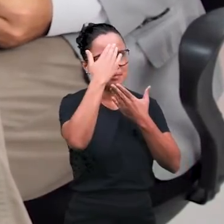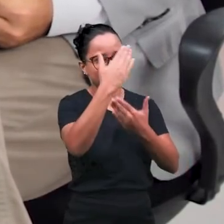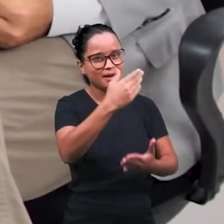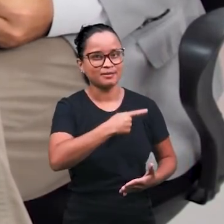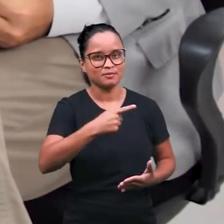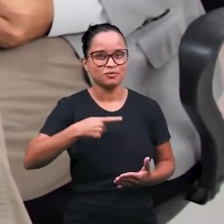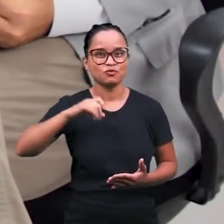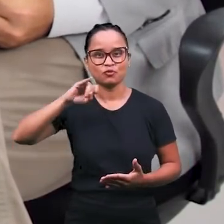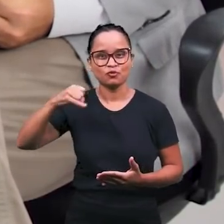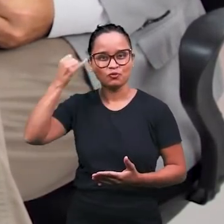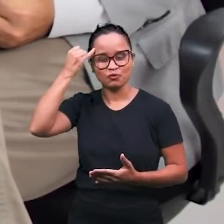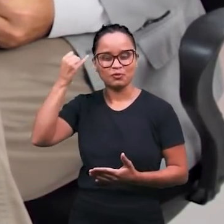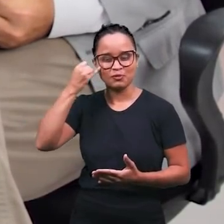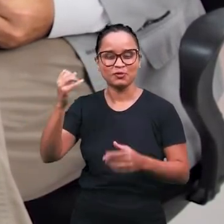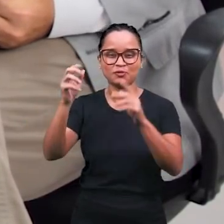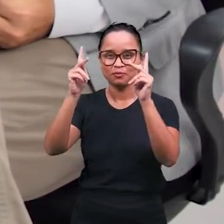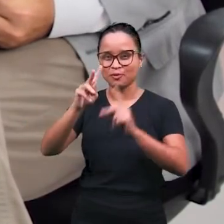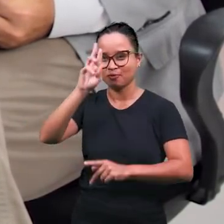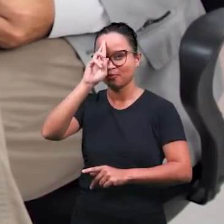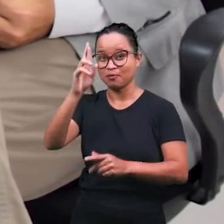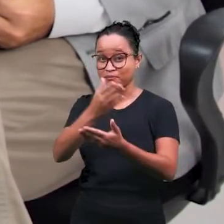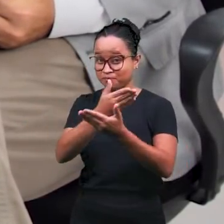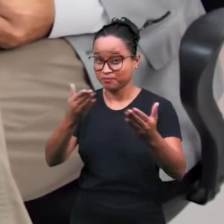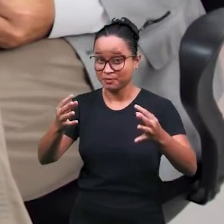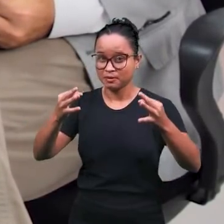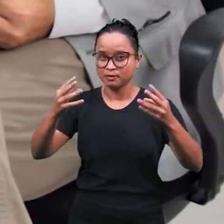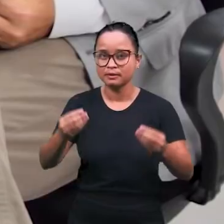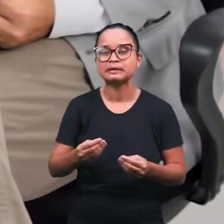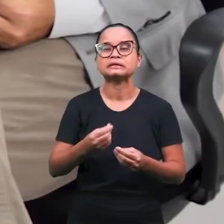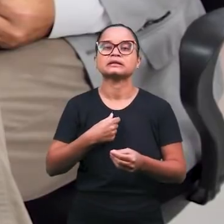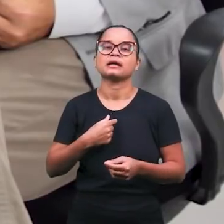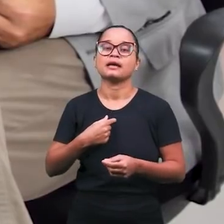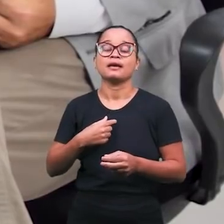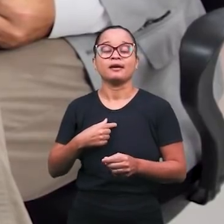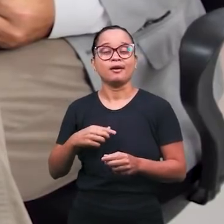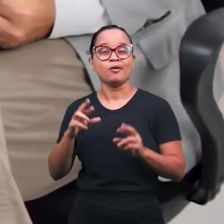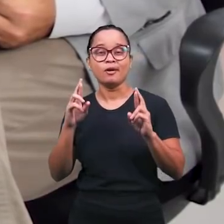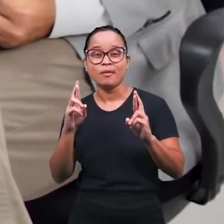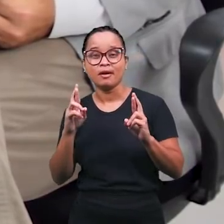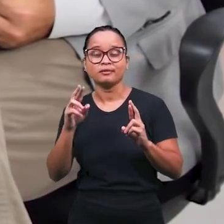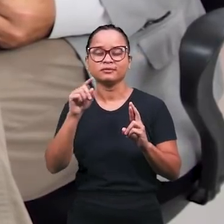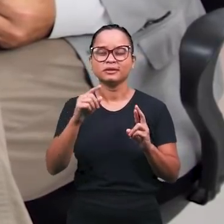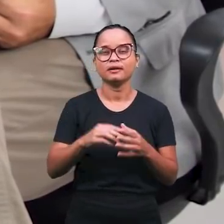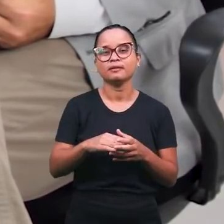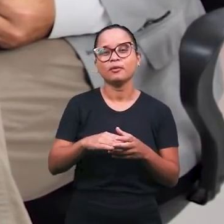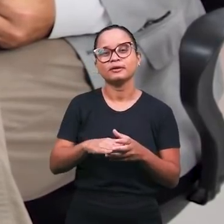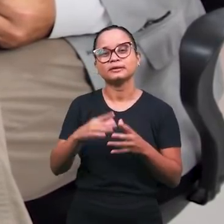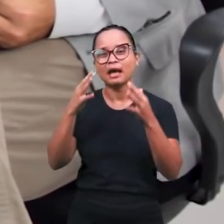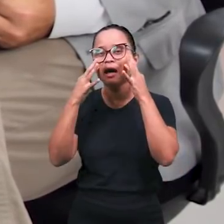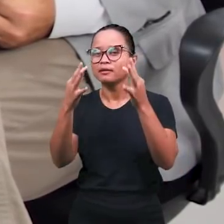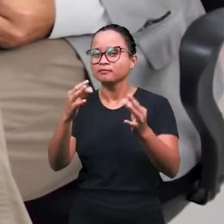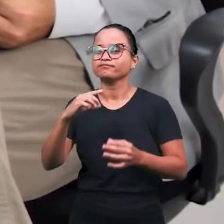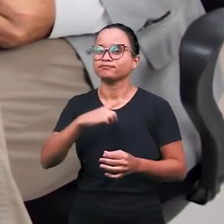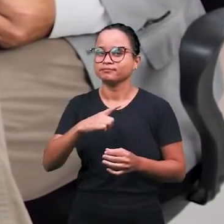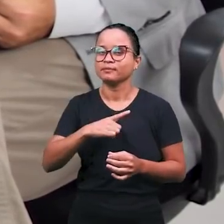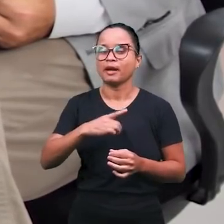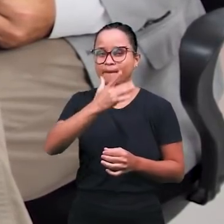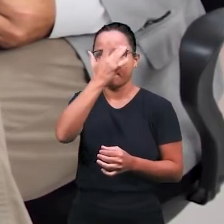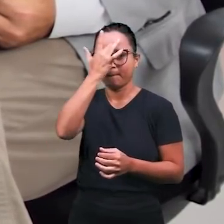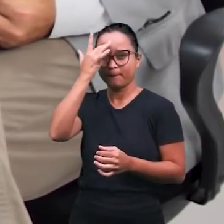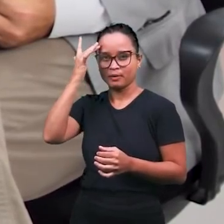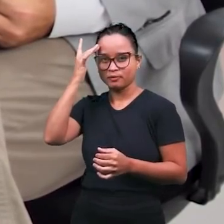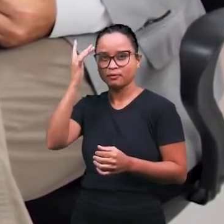Josias. A paz do Senhor a todos. Eu espero que possa, a nossa fala trazer não um impacto, mas um alerta, para